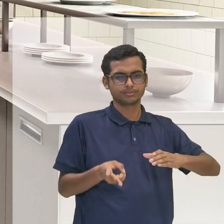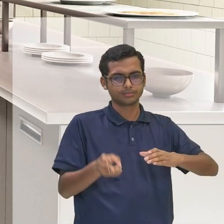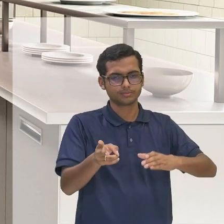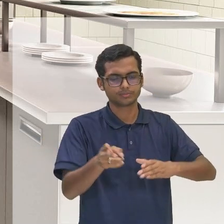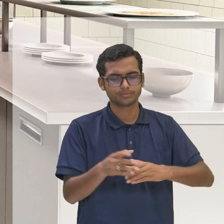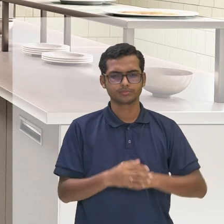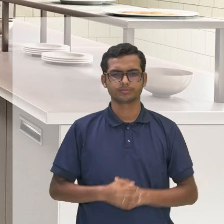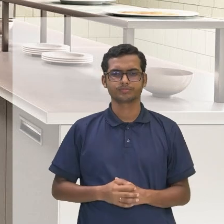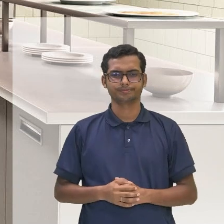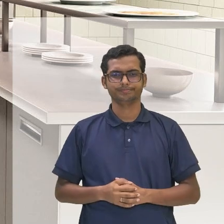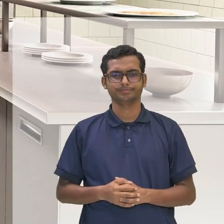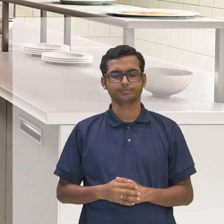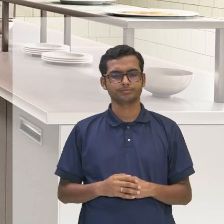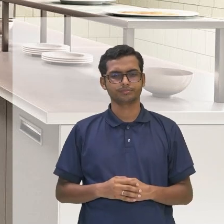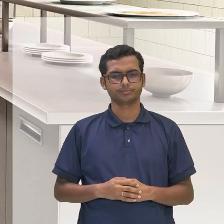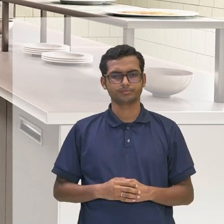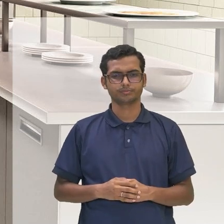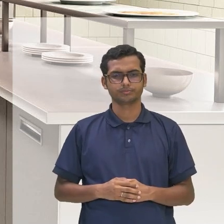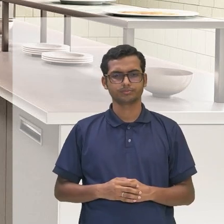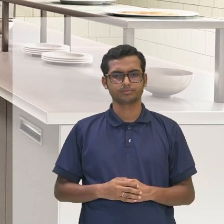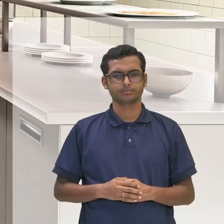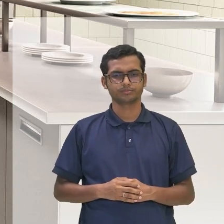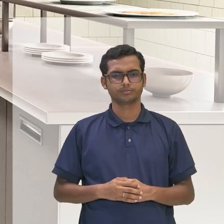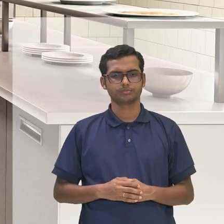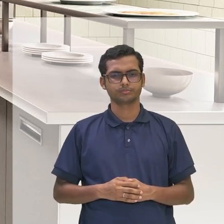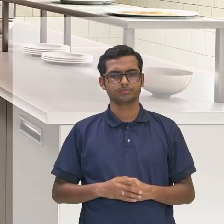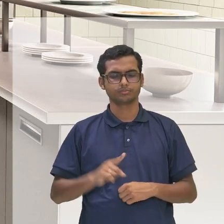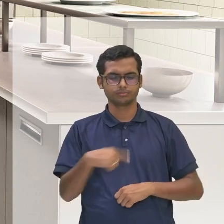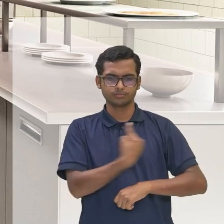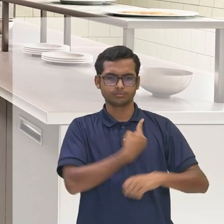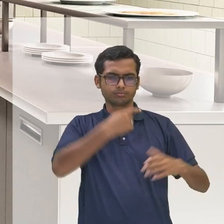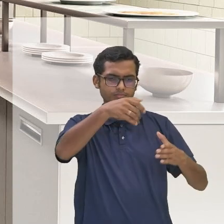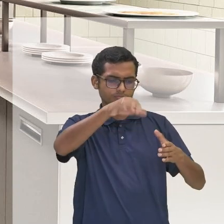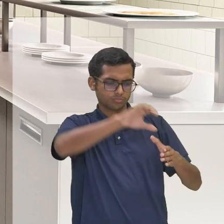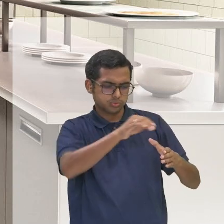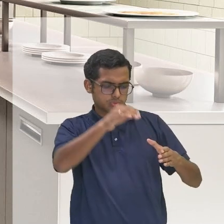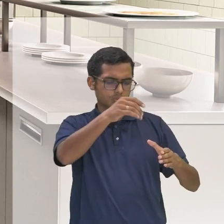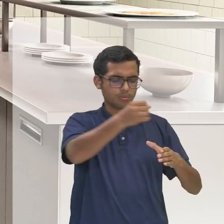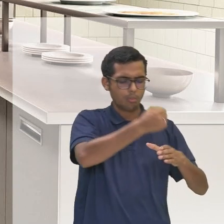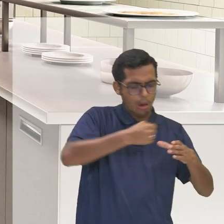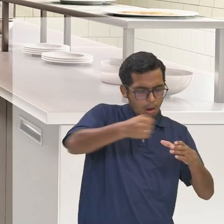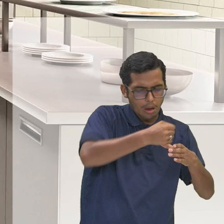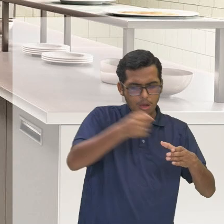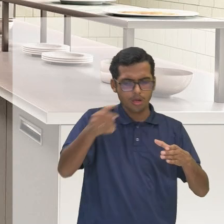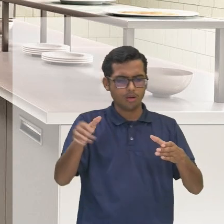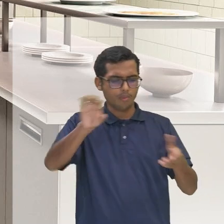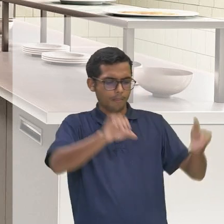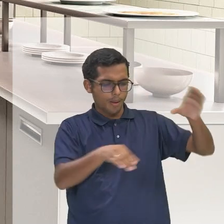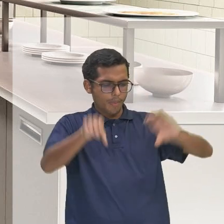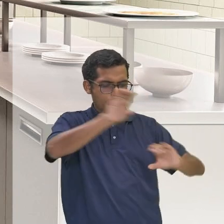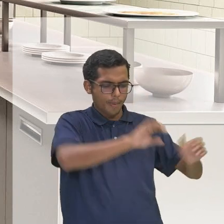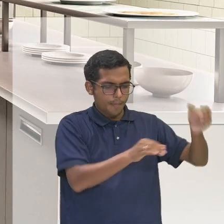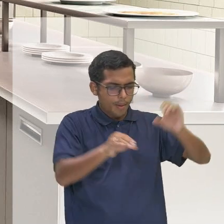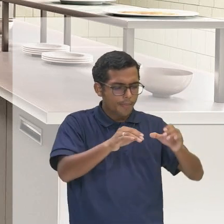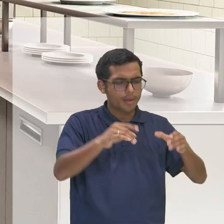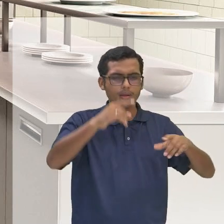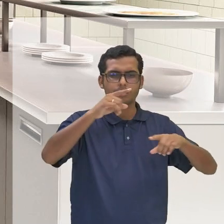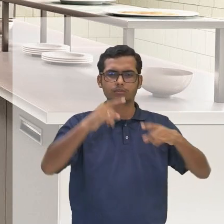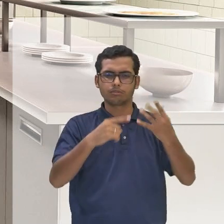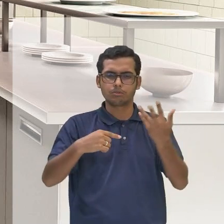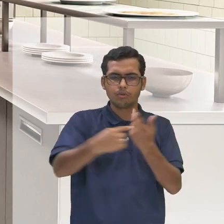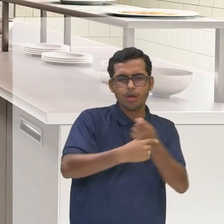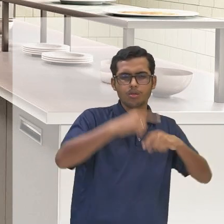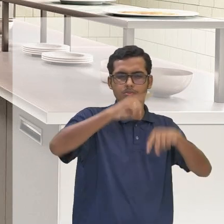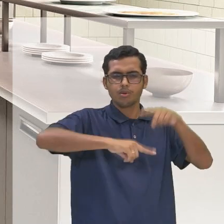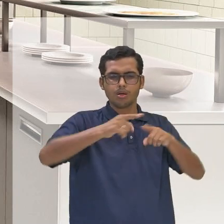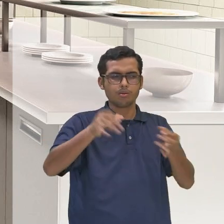um bolo e aí não deu certo, a gente procura saber o que não deu certo. Então é importante saber o que cada